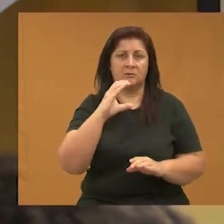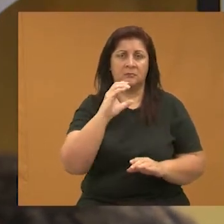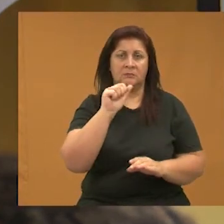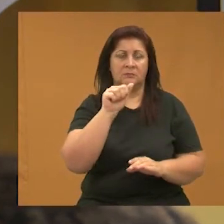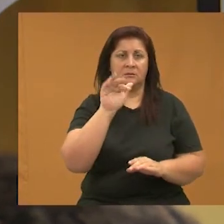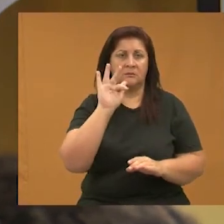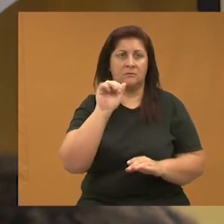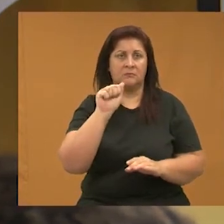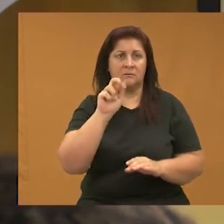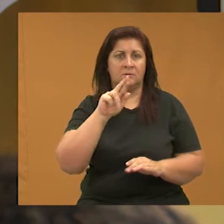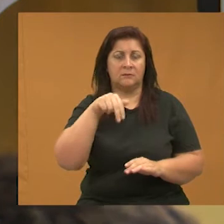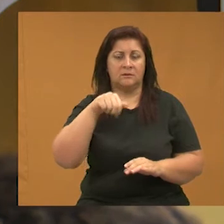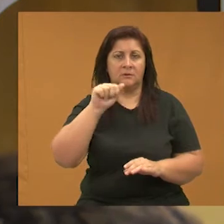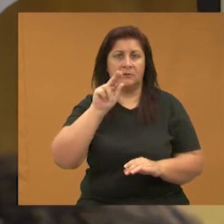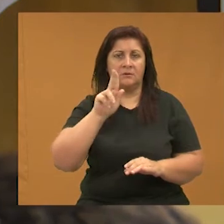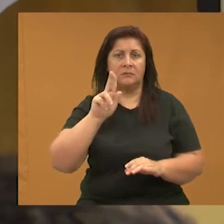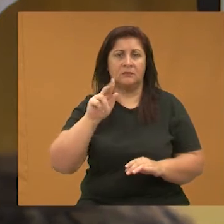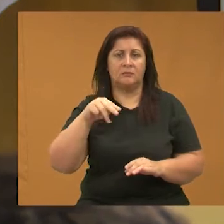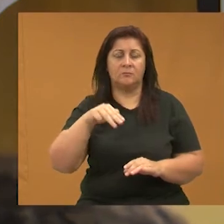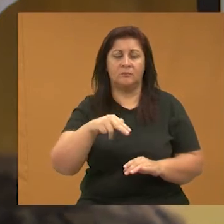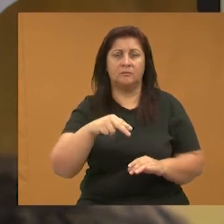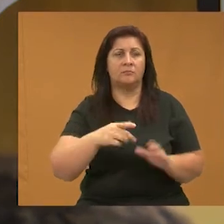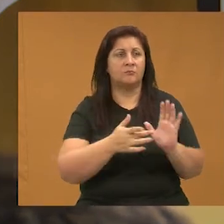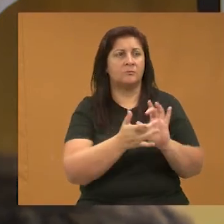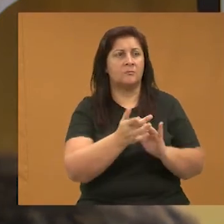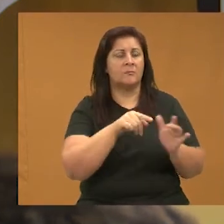Estando em casa, Jesus perguntou-lhe: